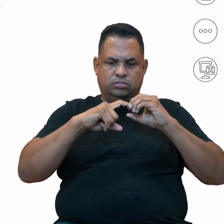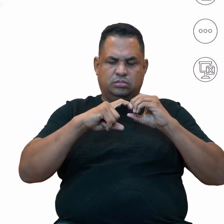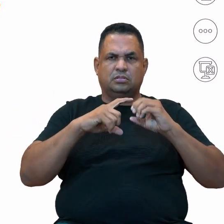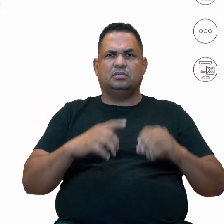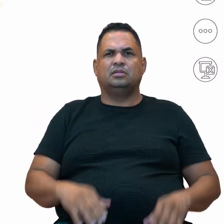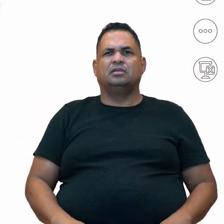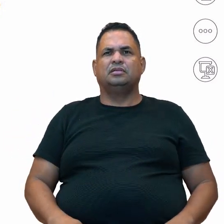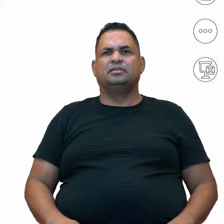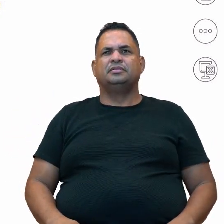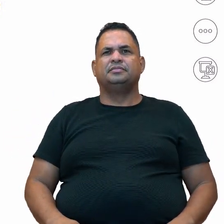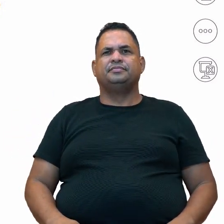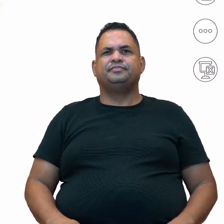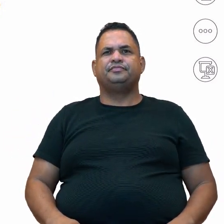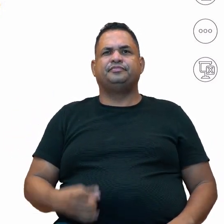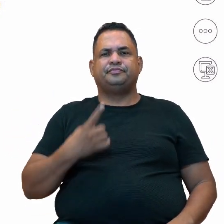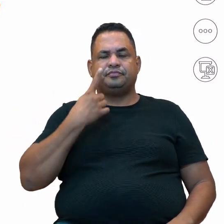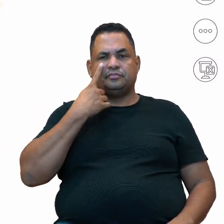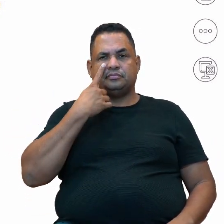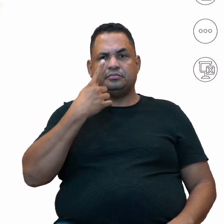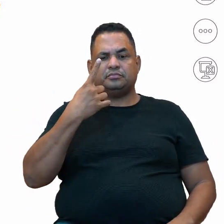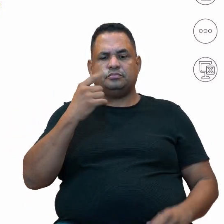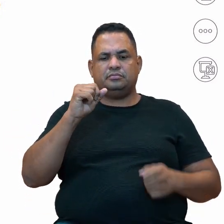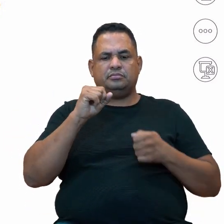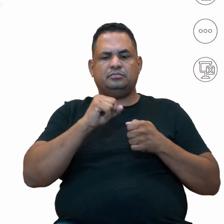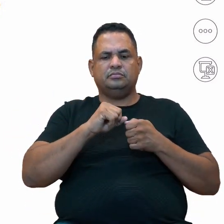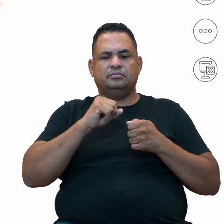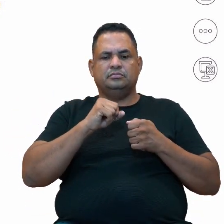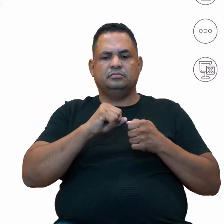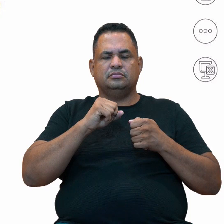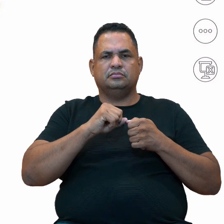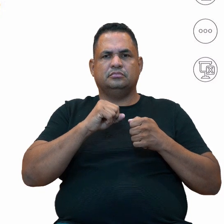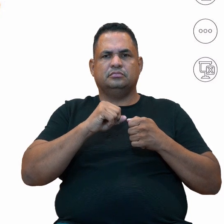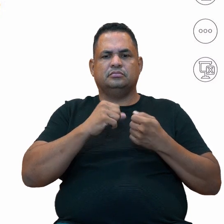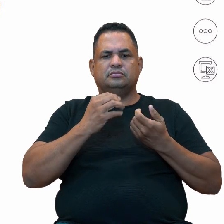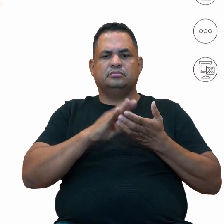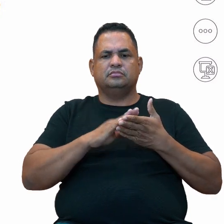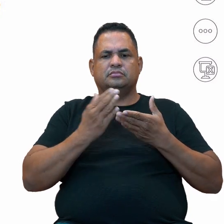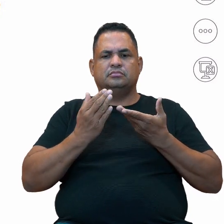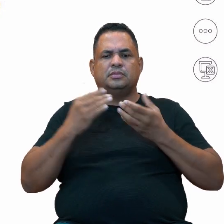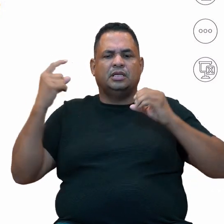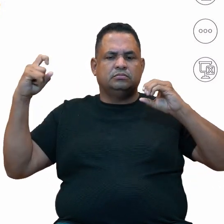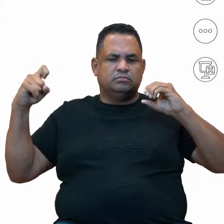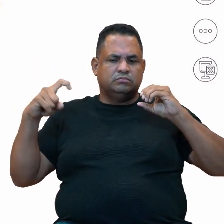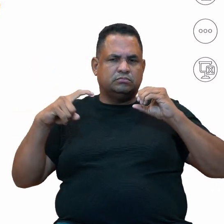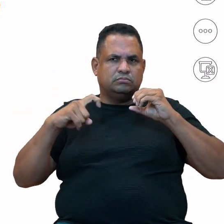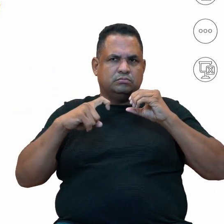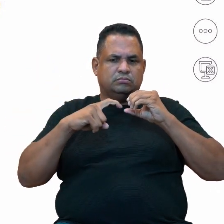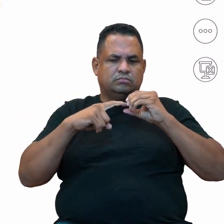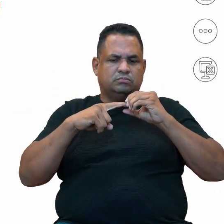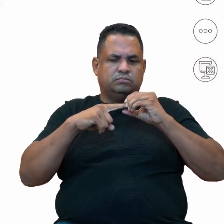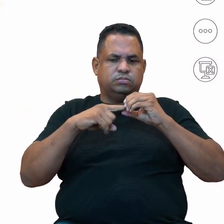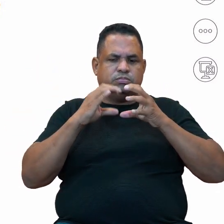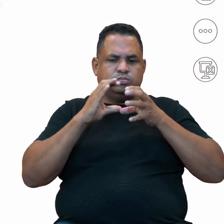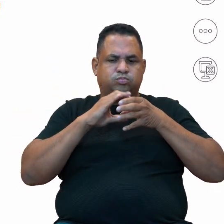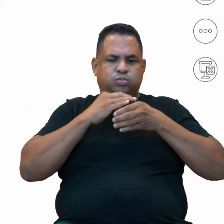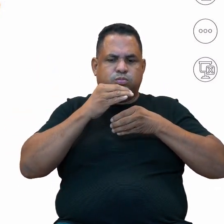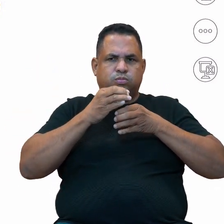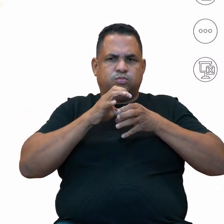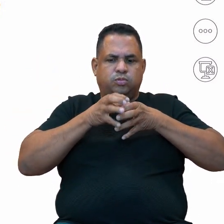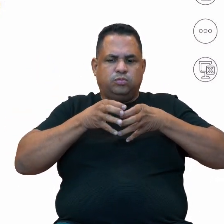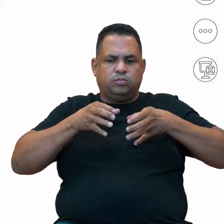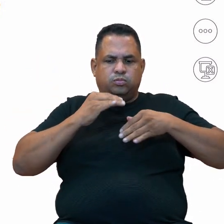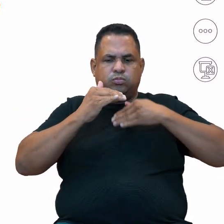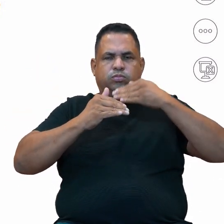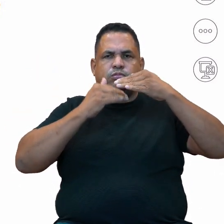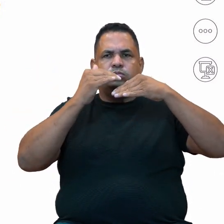ovócitos, identificando aí e realizando a fecundação, tá? Tem os gametas, masculino e feminino.